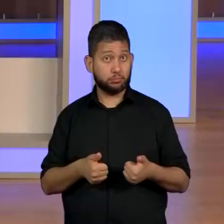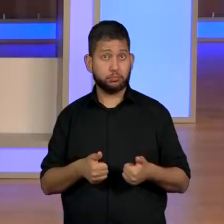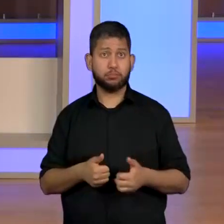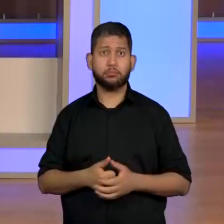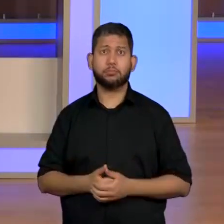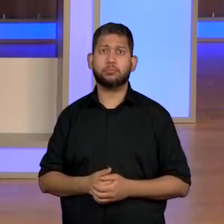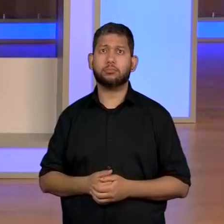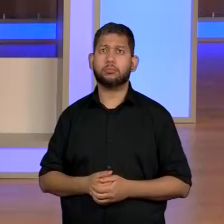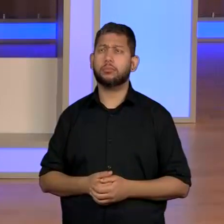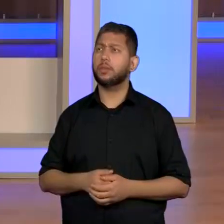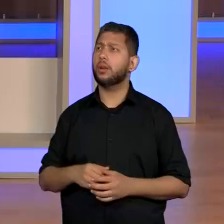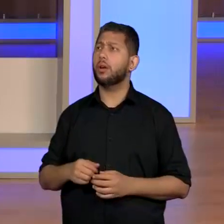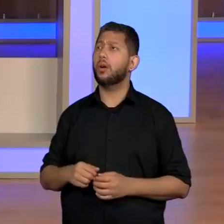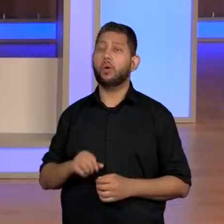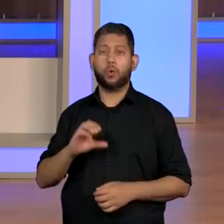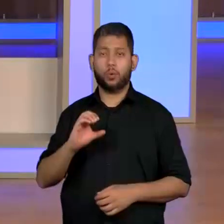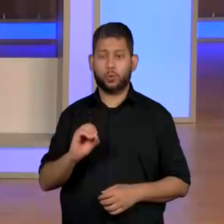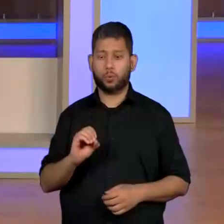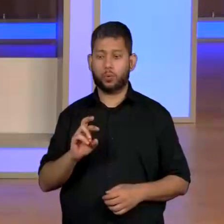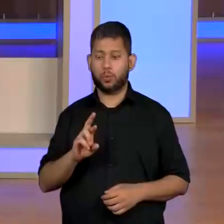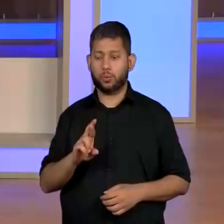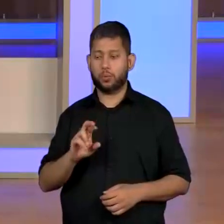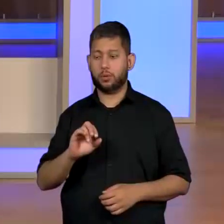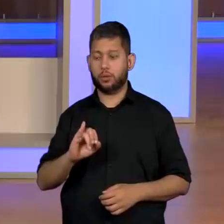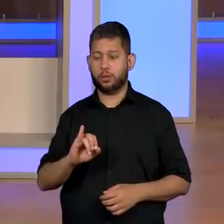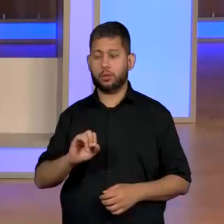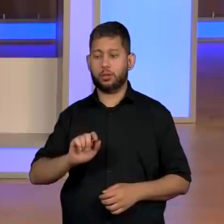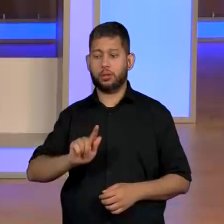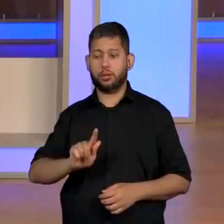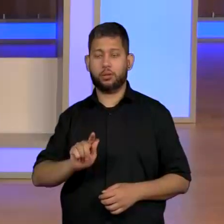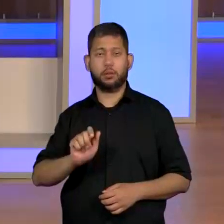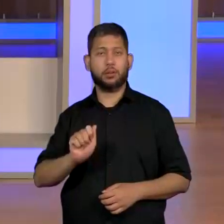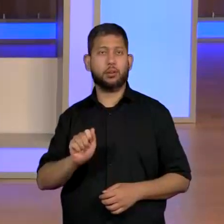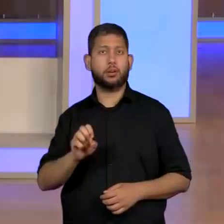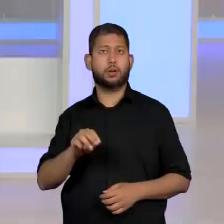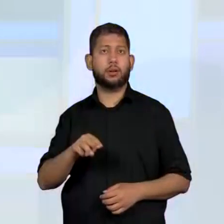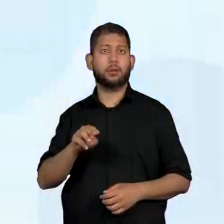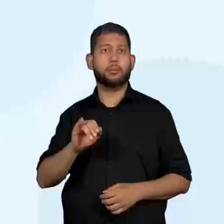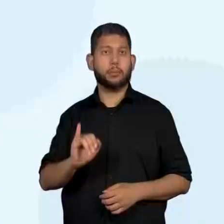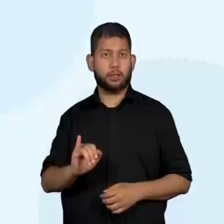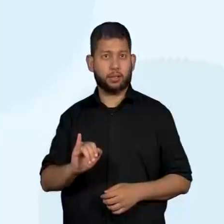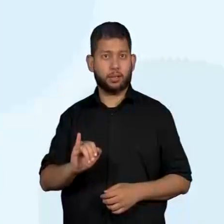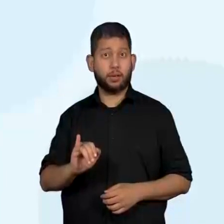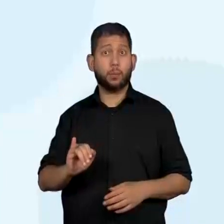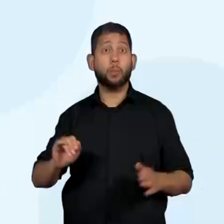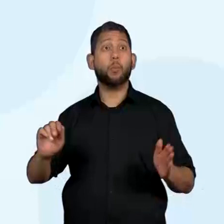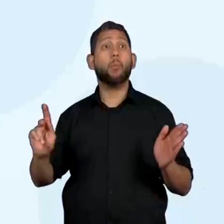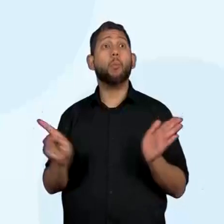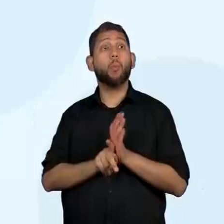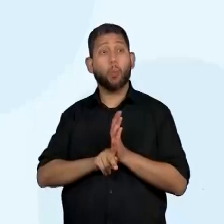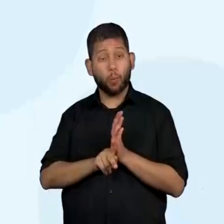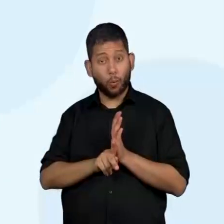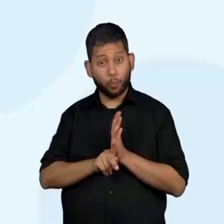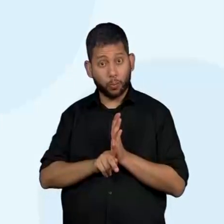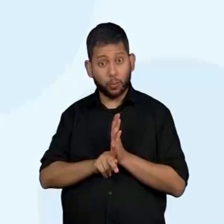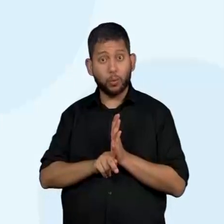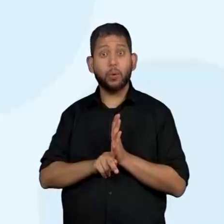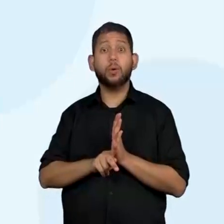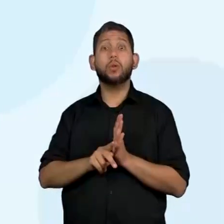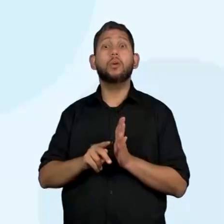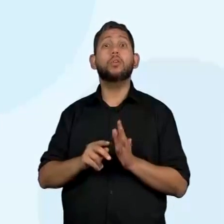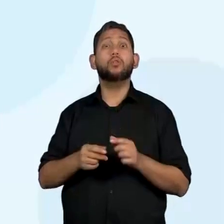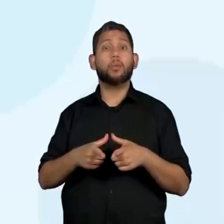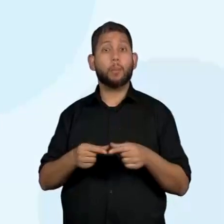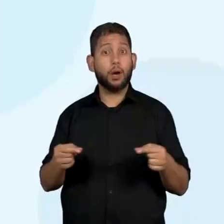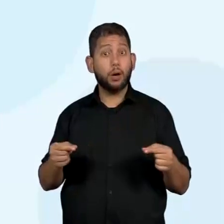lá origami significa dobrar papel né a gente tem aqui um pouquinho falando sobre origami você quer